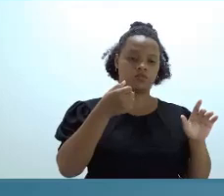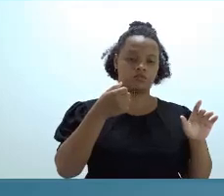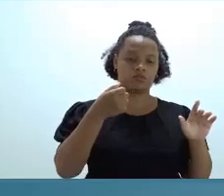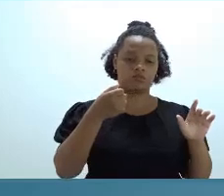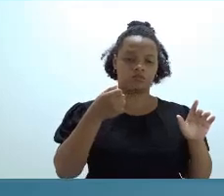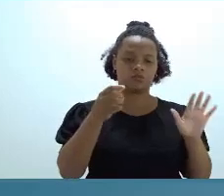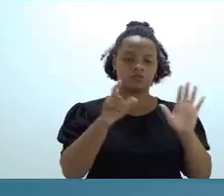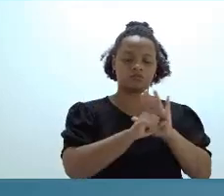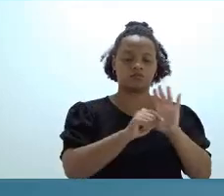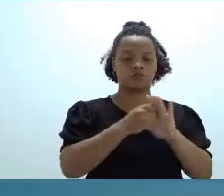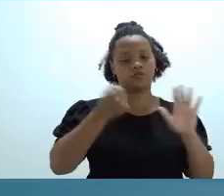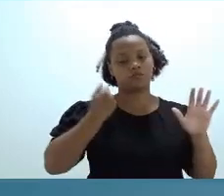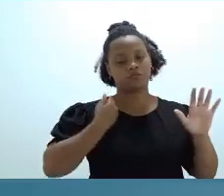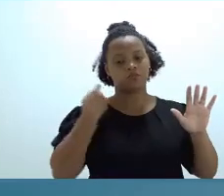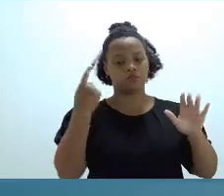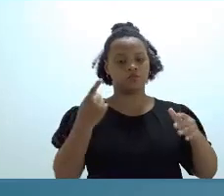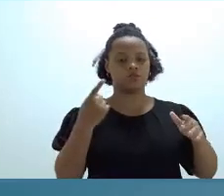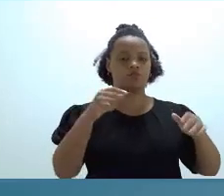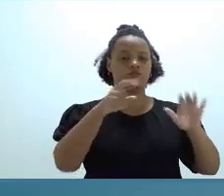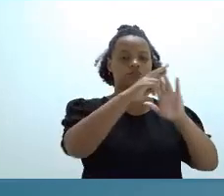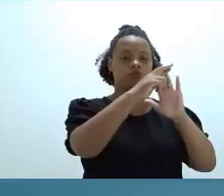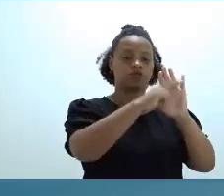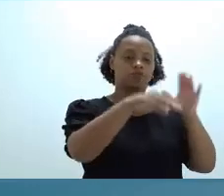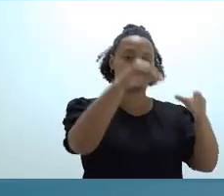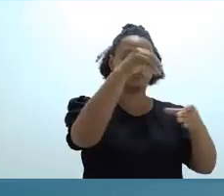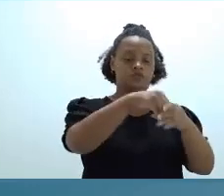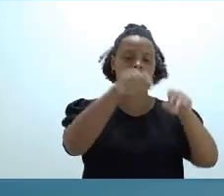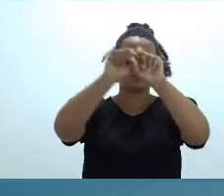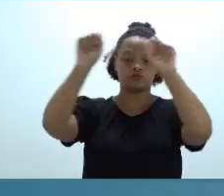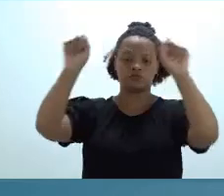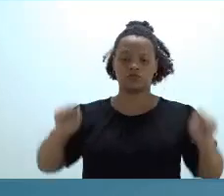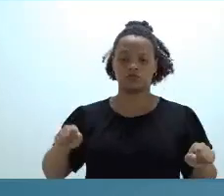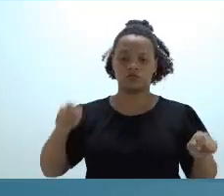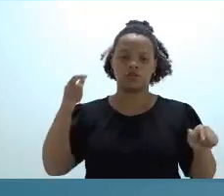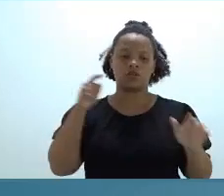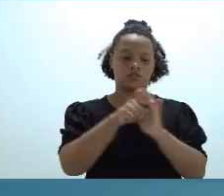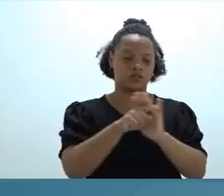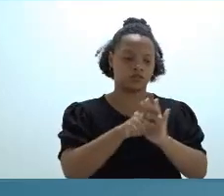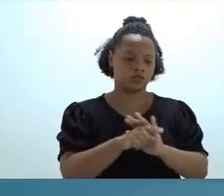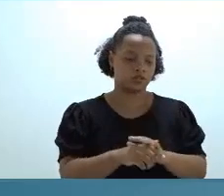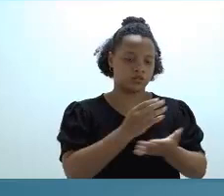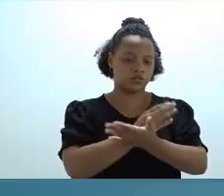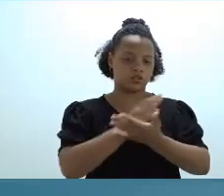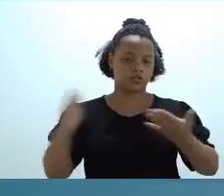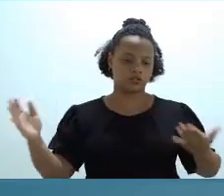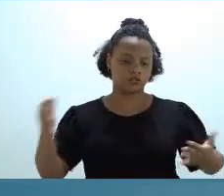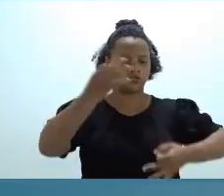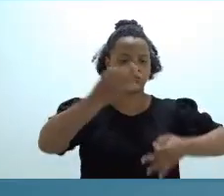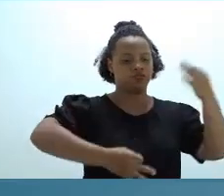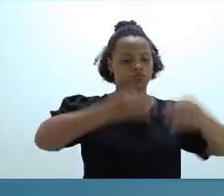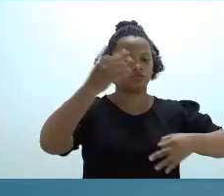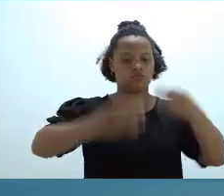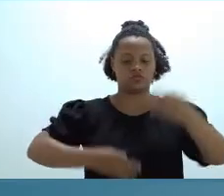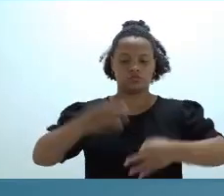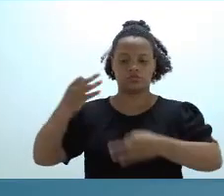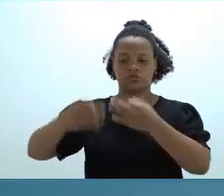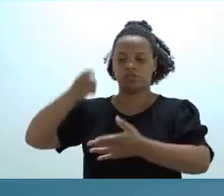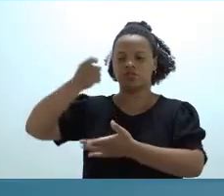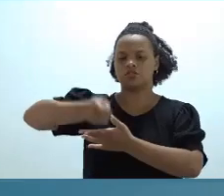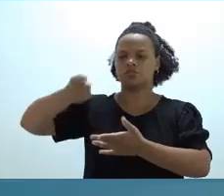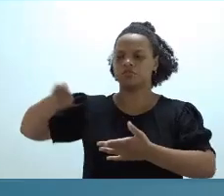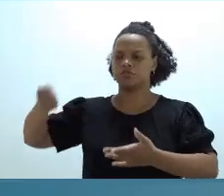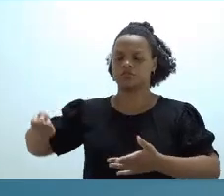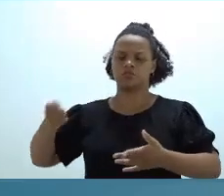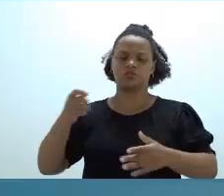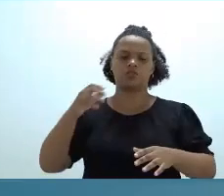irá prevalecer a natureza da relação jurídica controvertida na demanda para fins de definição da competência interna. Da leitura